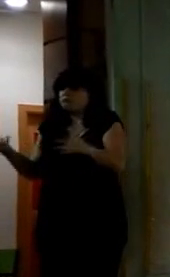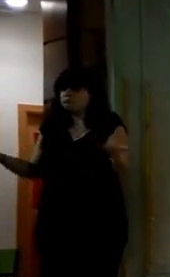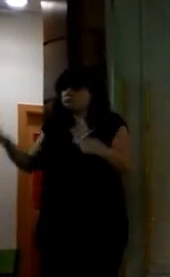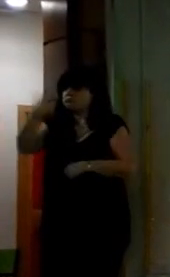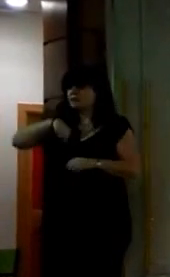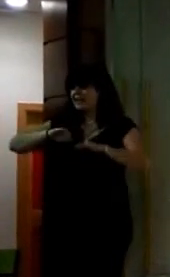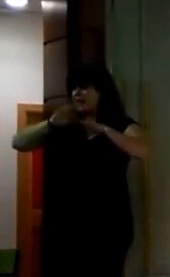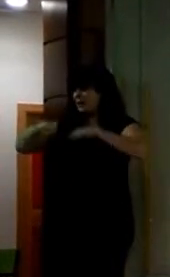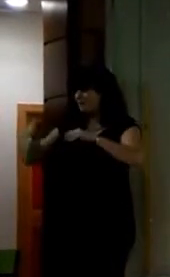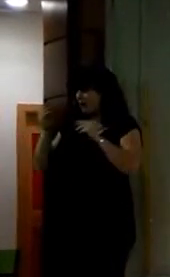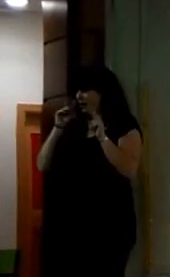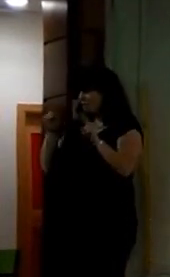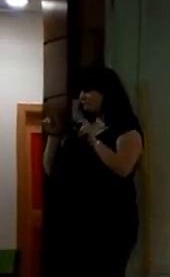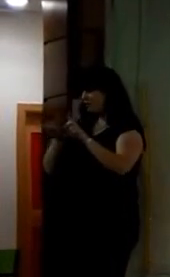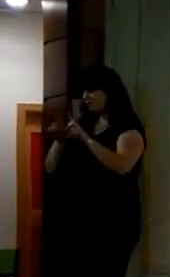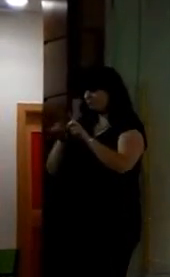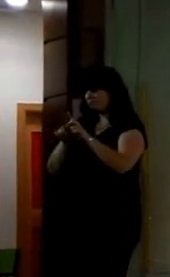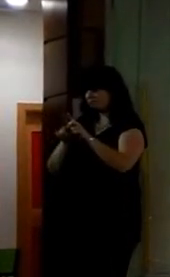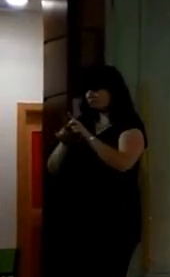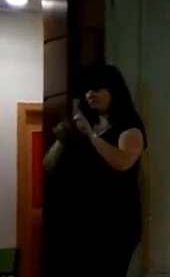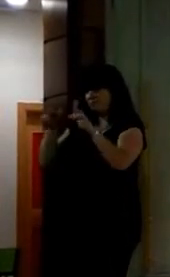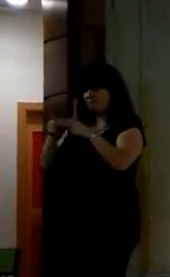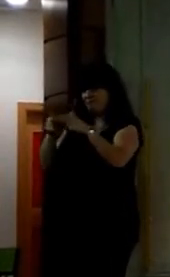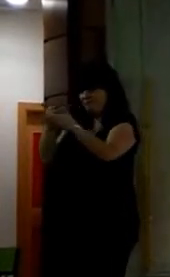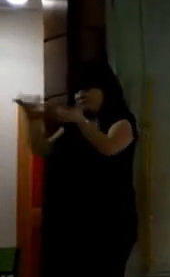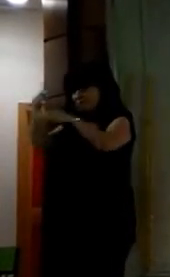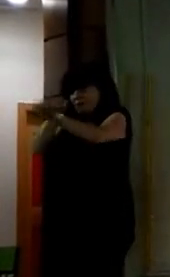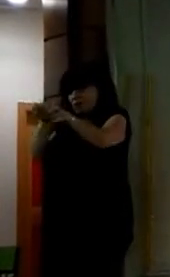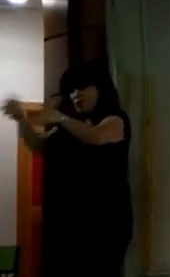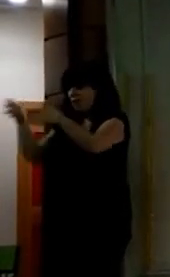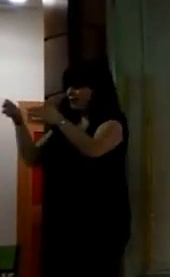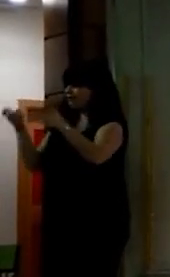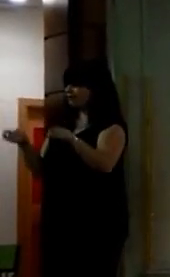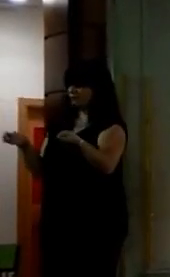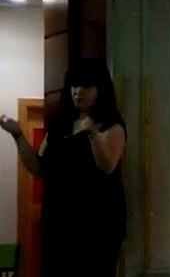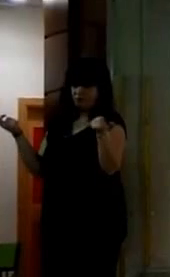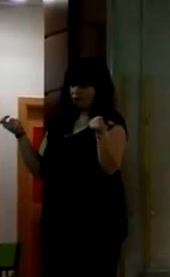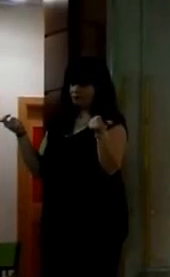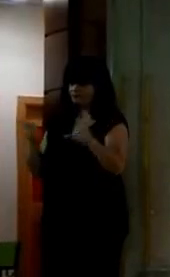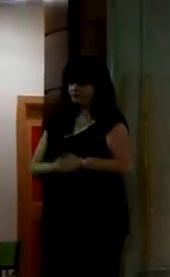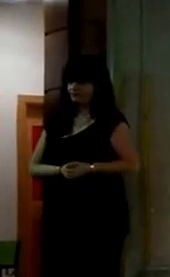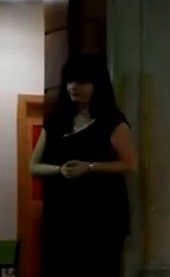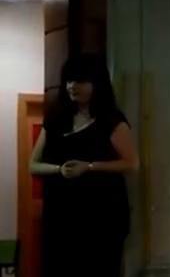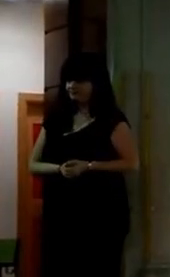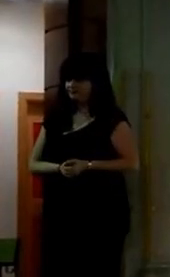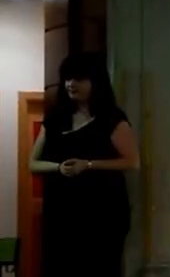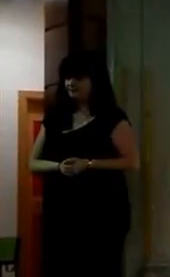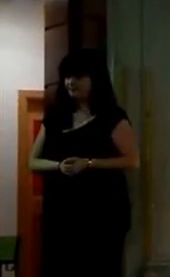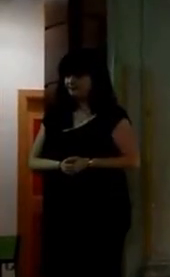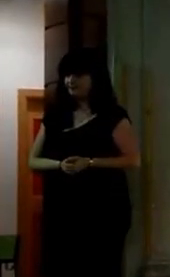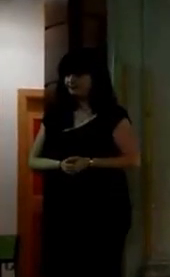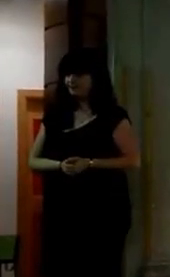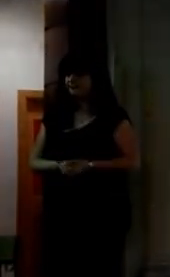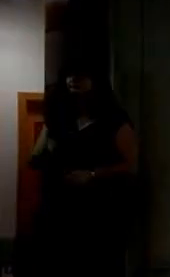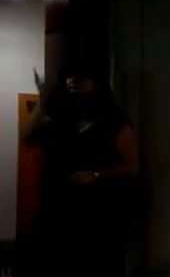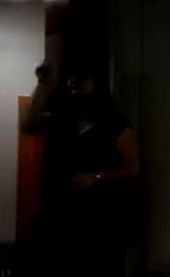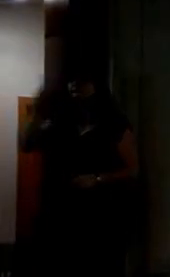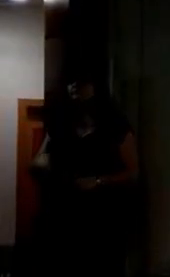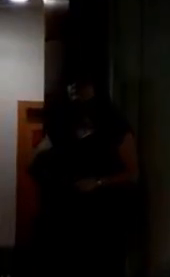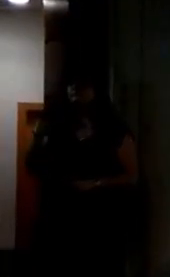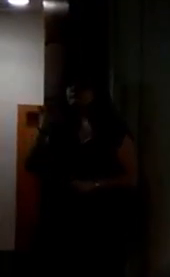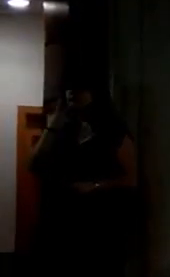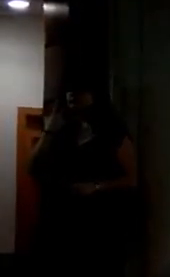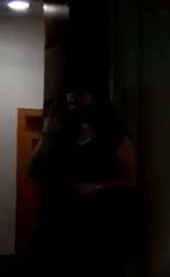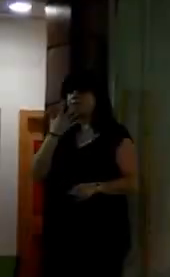Marea que semella moi pouco beneficioso para a maioría. Sabedes que tamén que